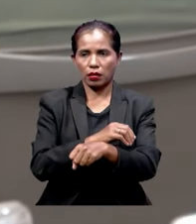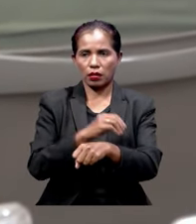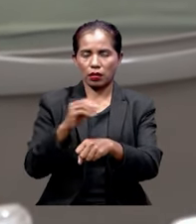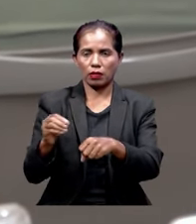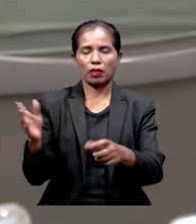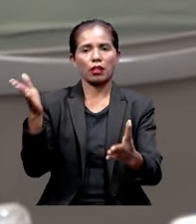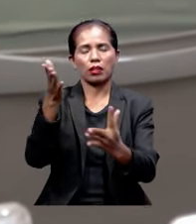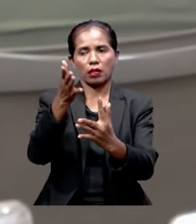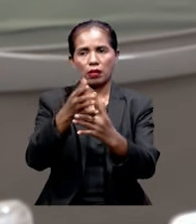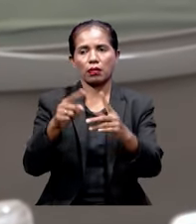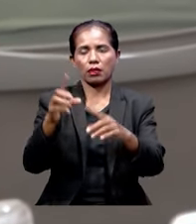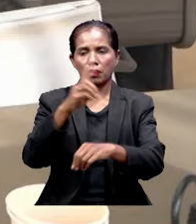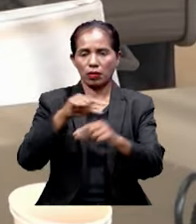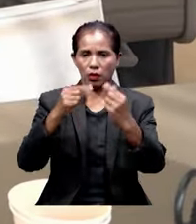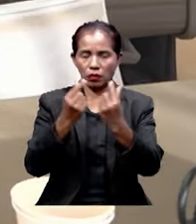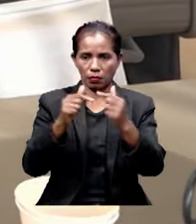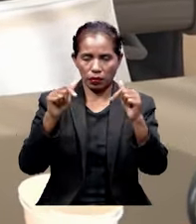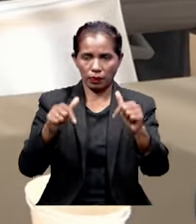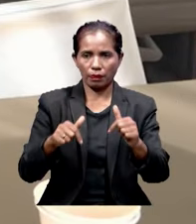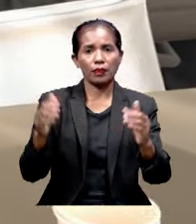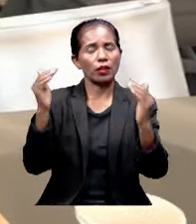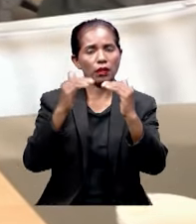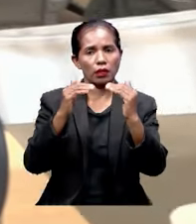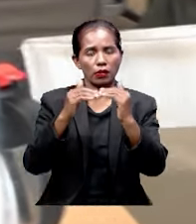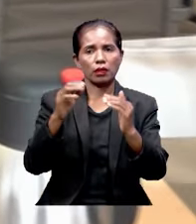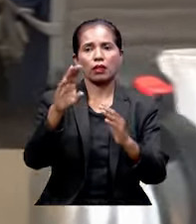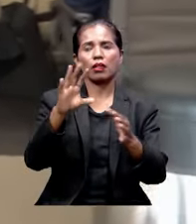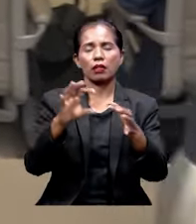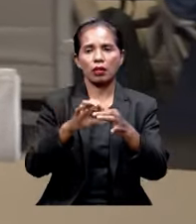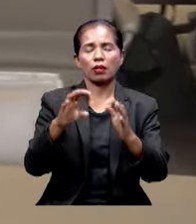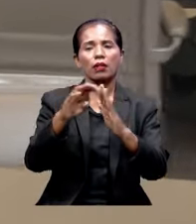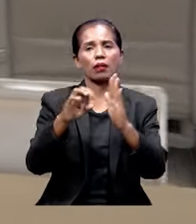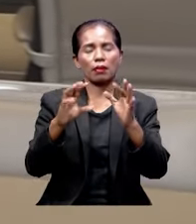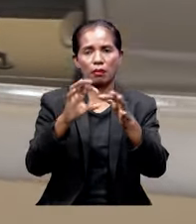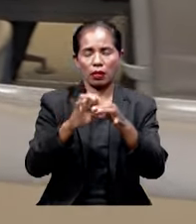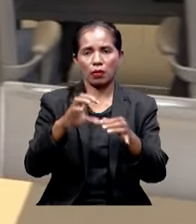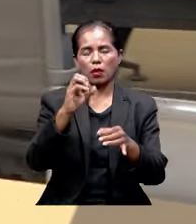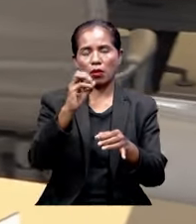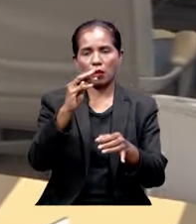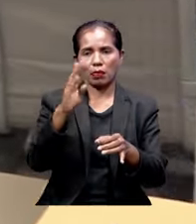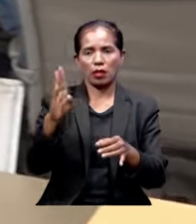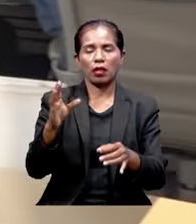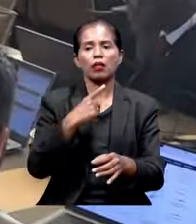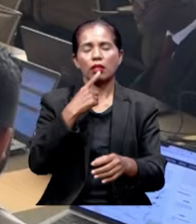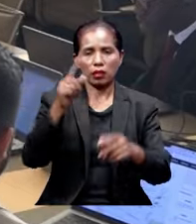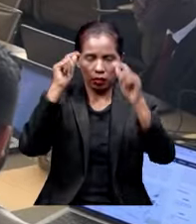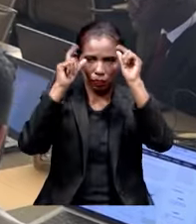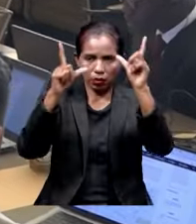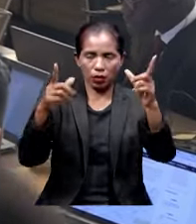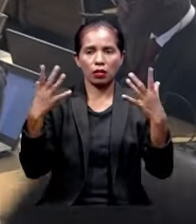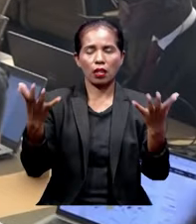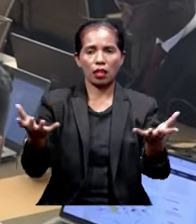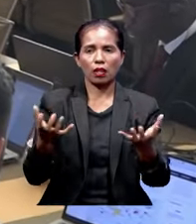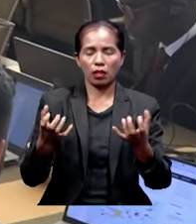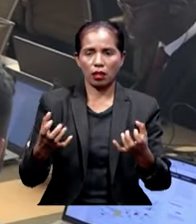achieve today's goal. E a reunião, né, Estado-membro OMK Sira elogia Timor-Leste em empenhamento forte ao